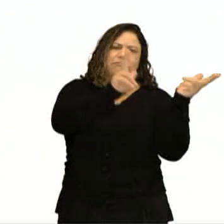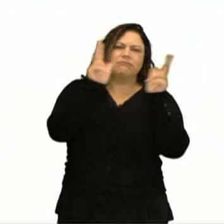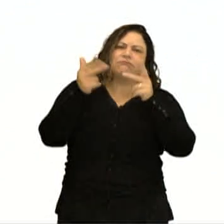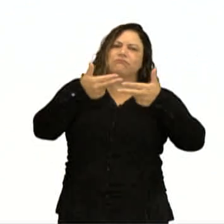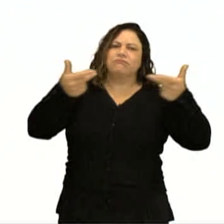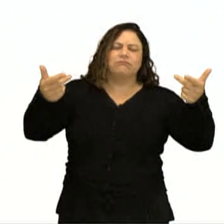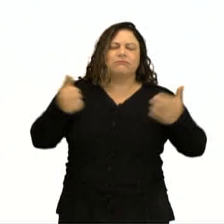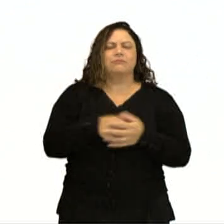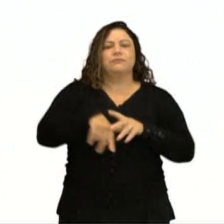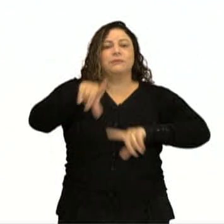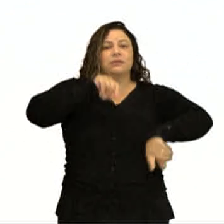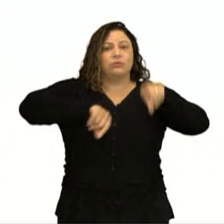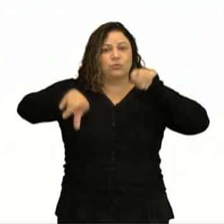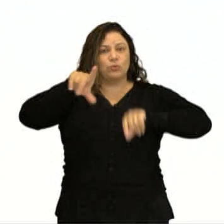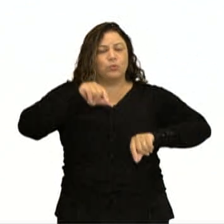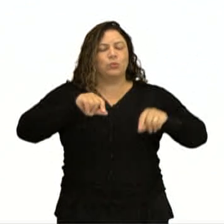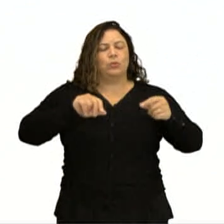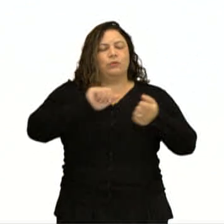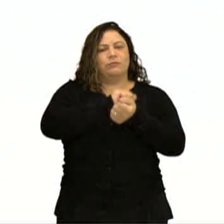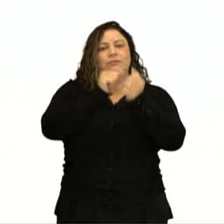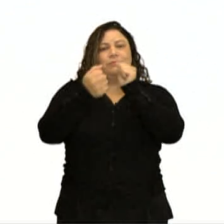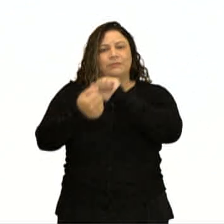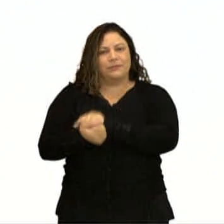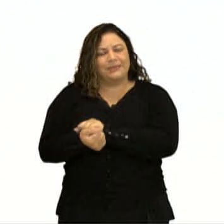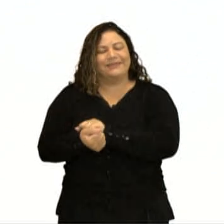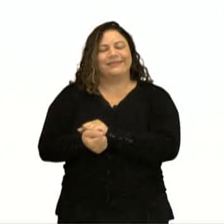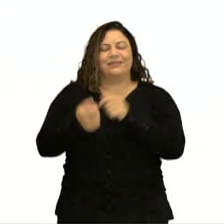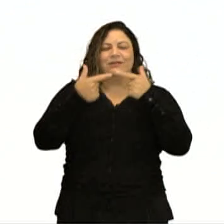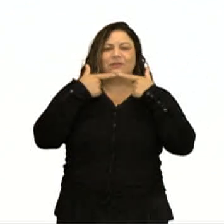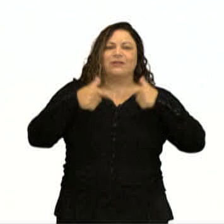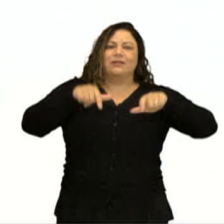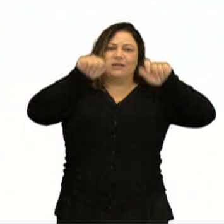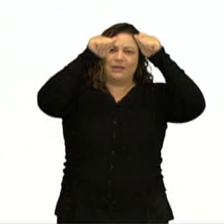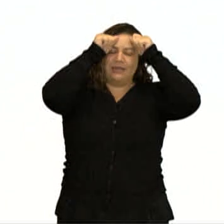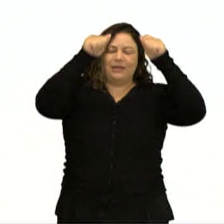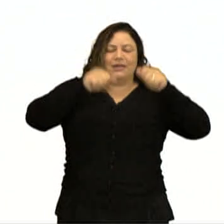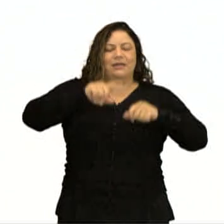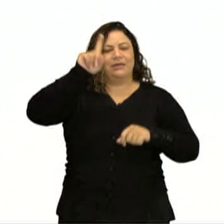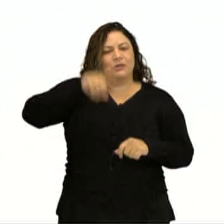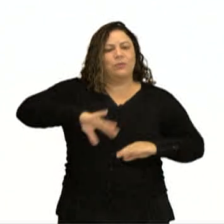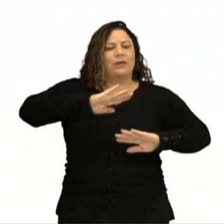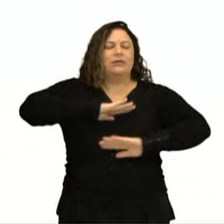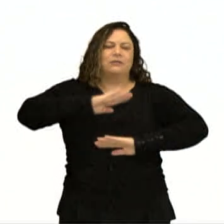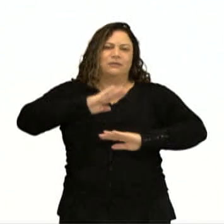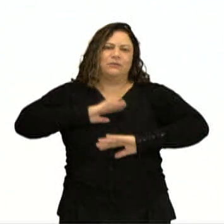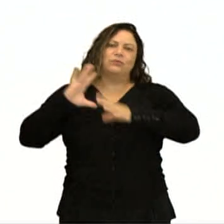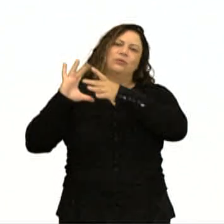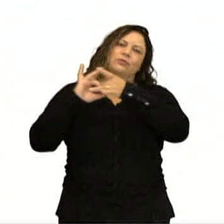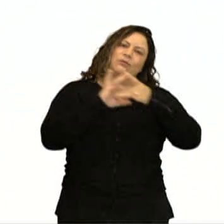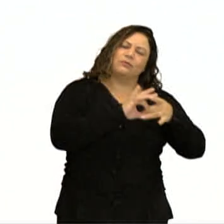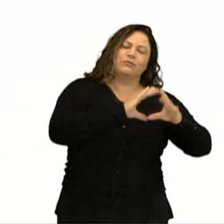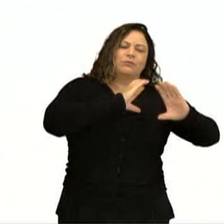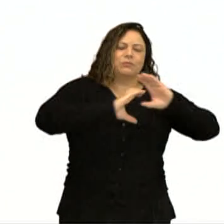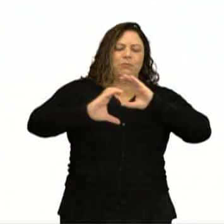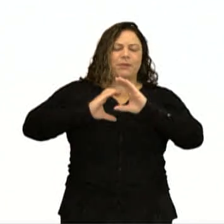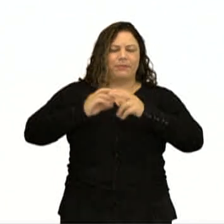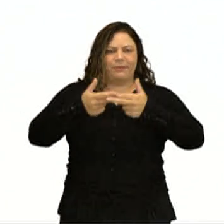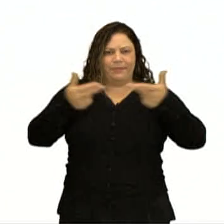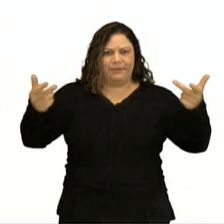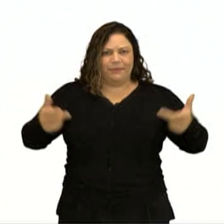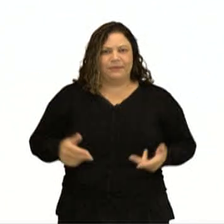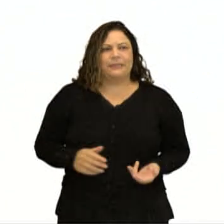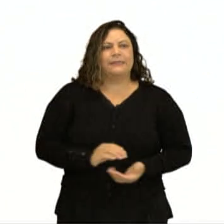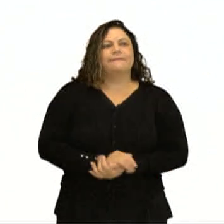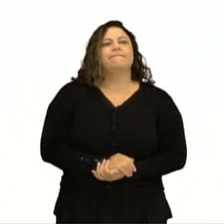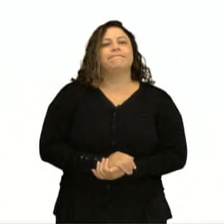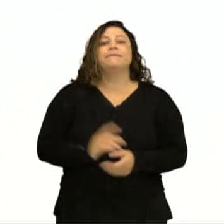escolha significa a adequação da linguagem à situação, contexto comunicativo.